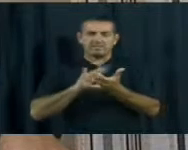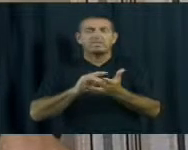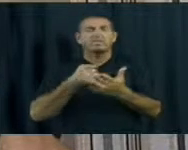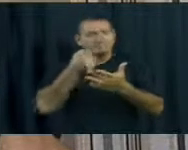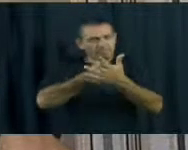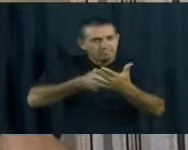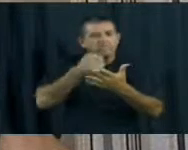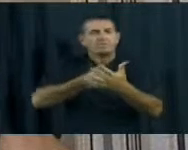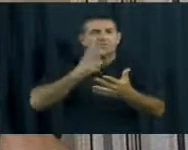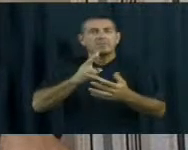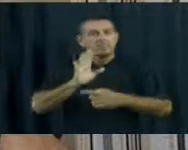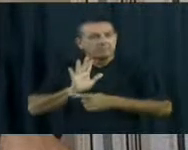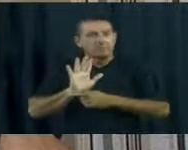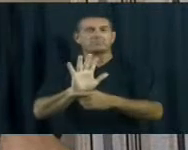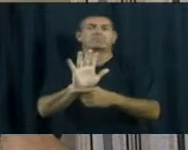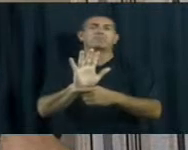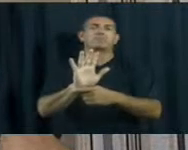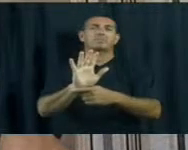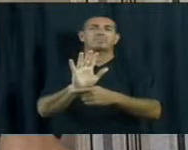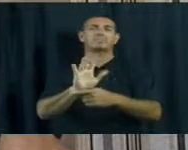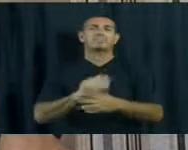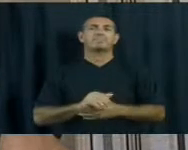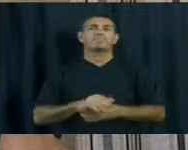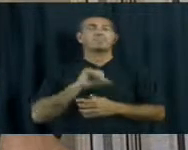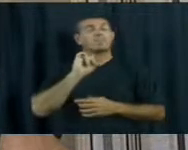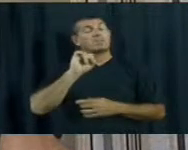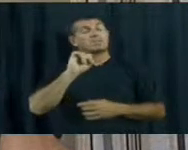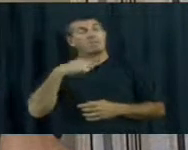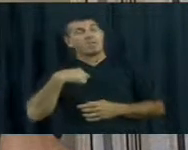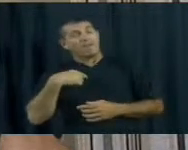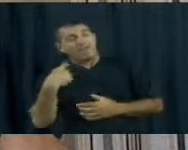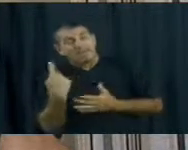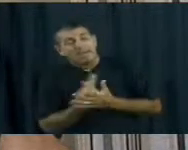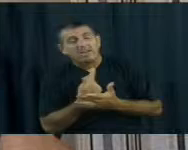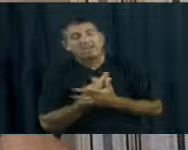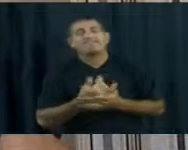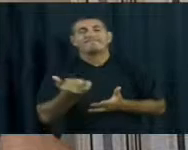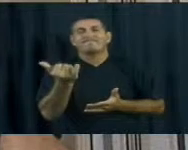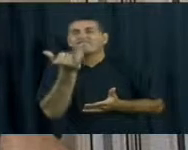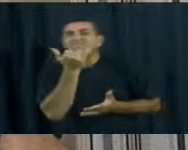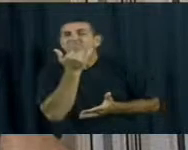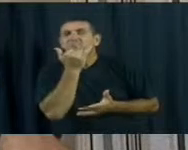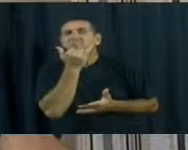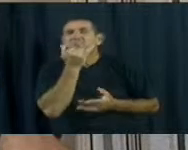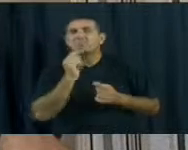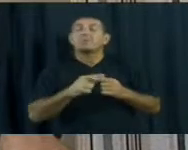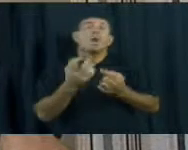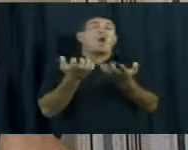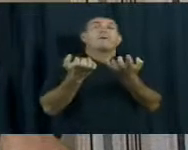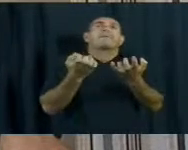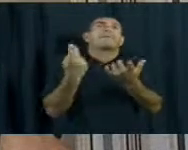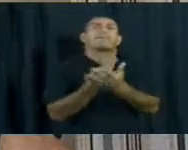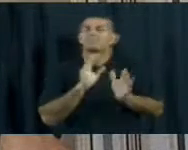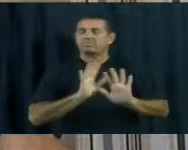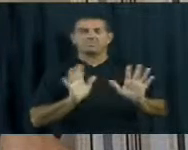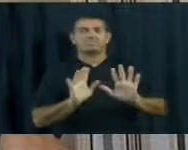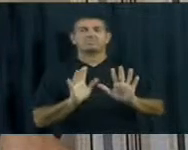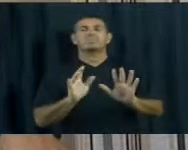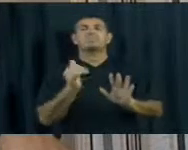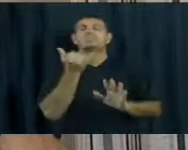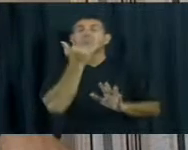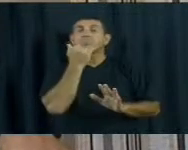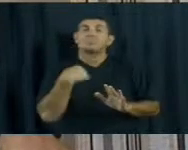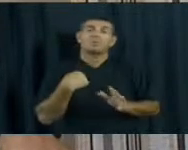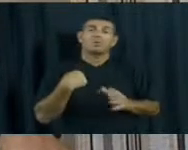disso. Se algum momento eu vier errar, não vai ser proposital, vai ser por ser um